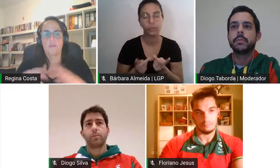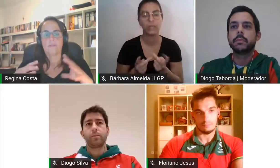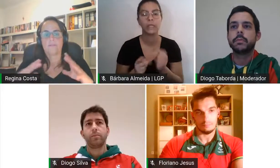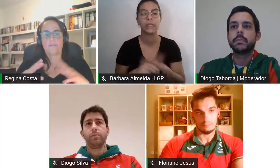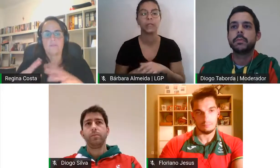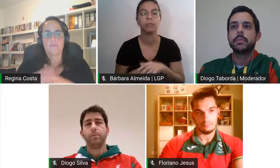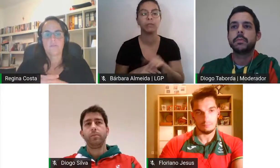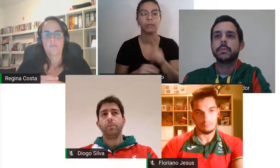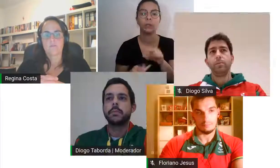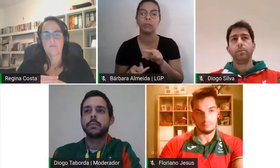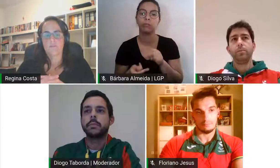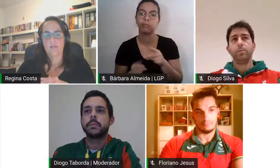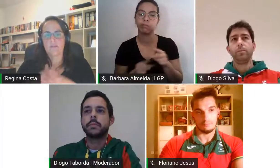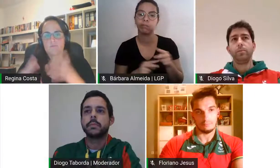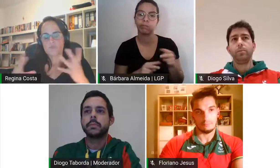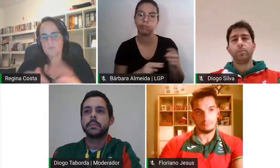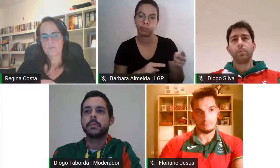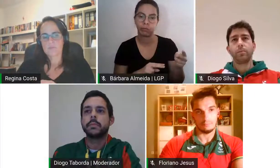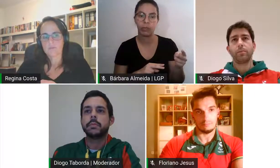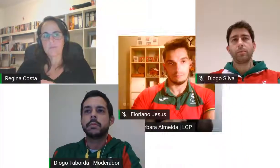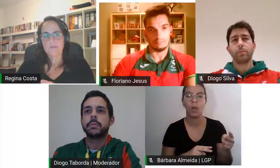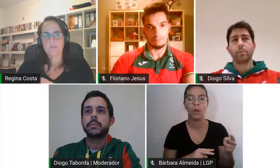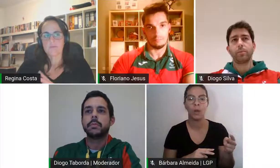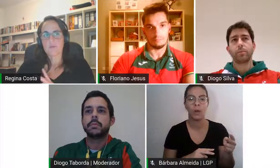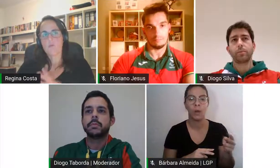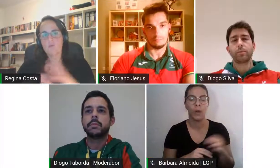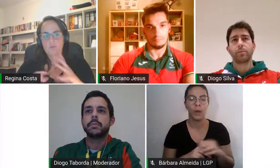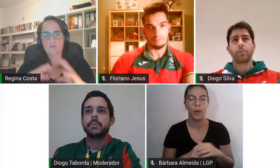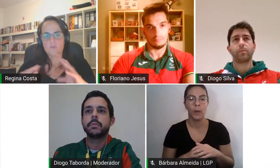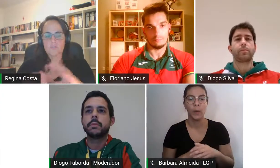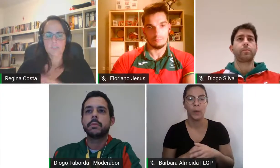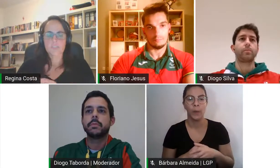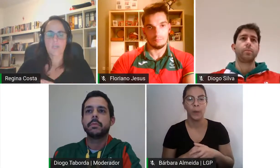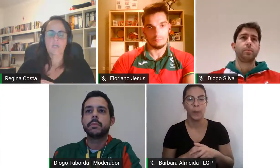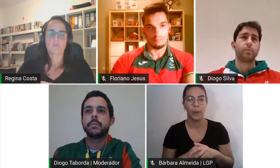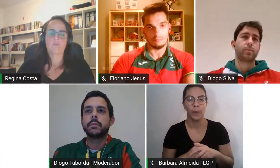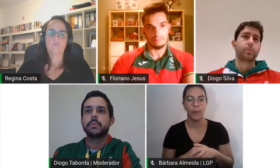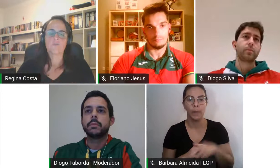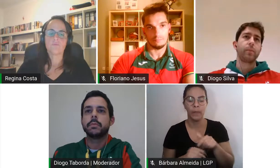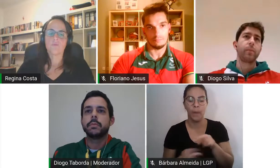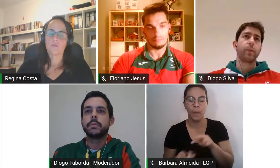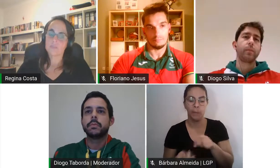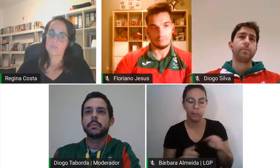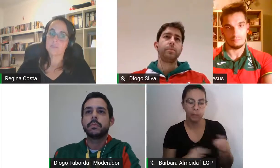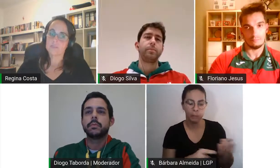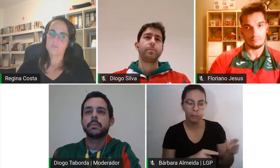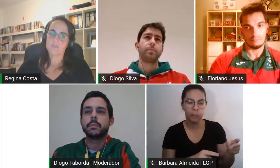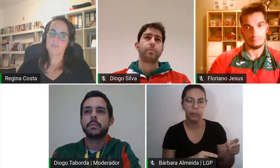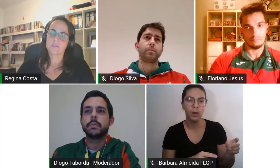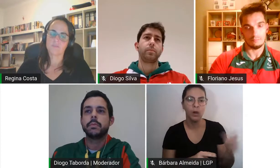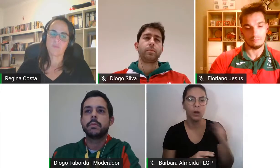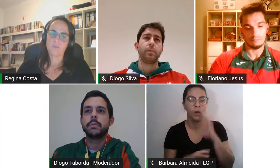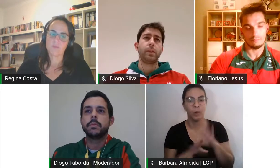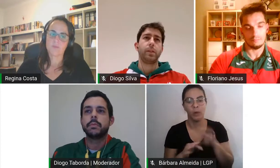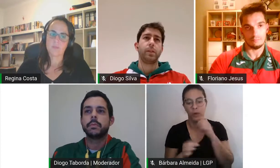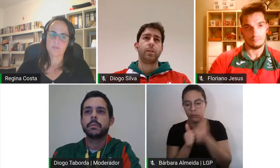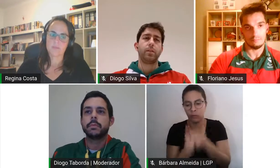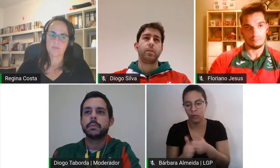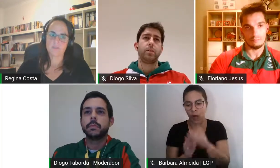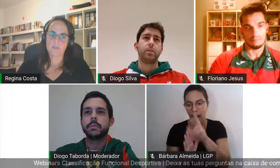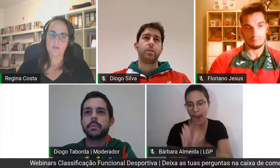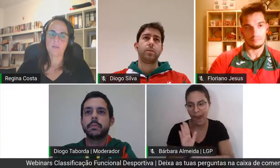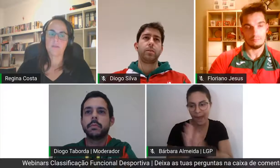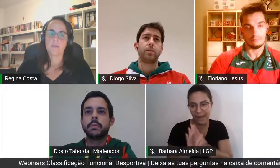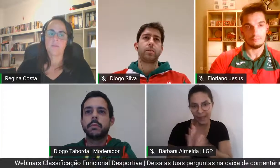transição de ficarmos de acordo com todas as regras do Código de Classificação do Comitê